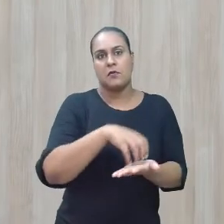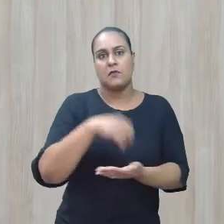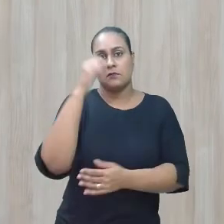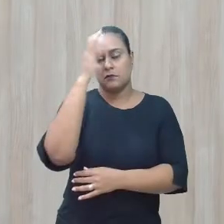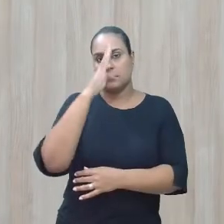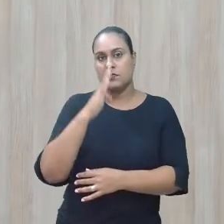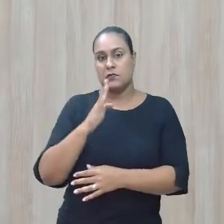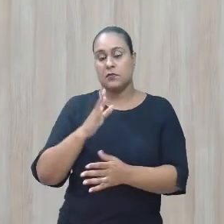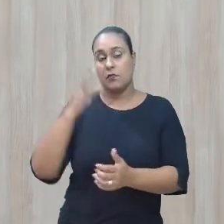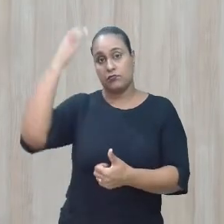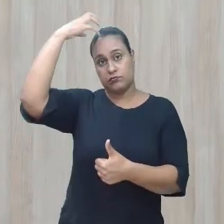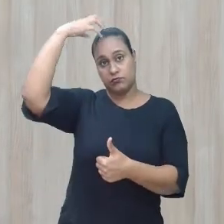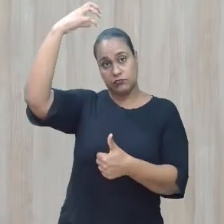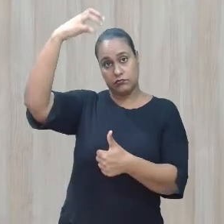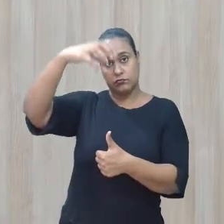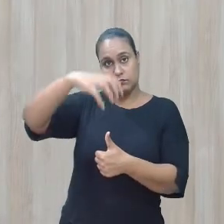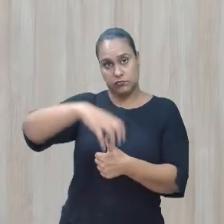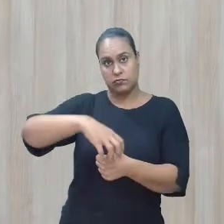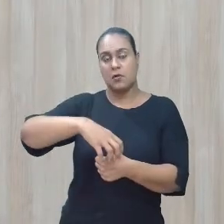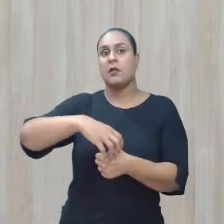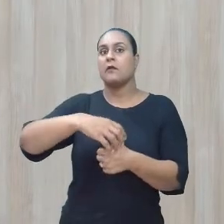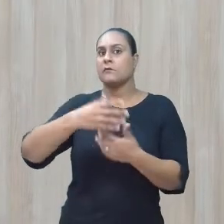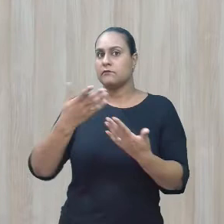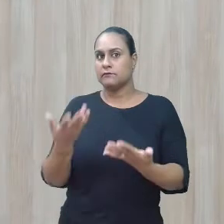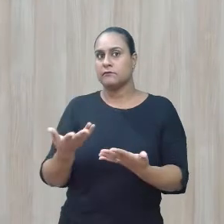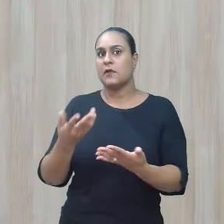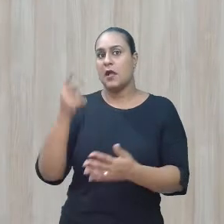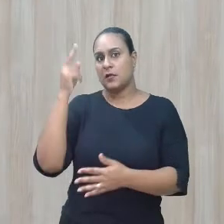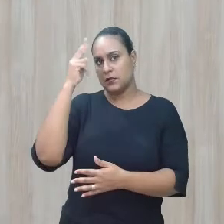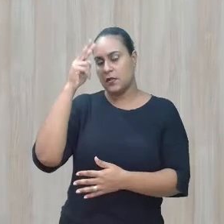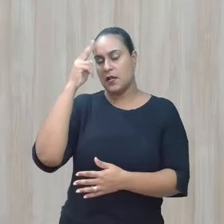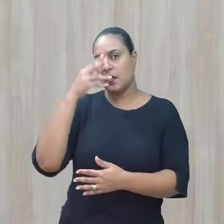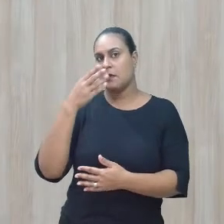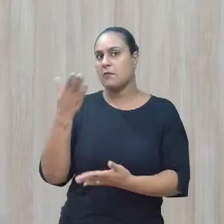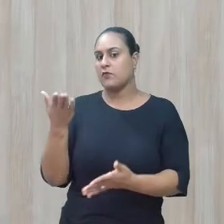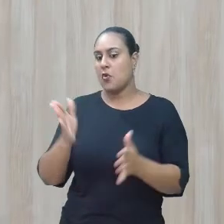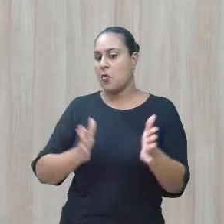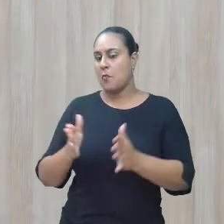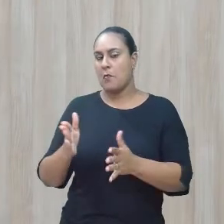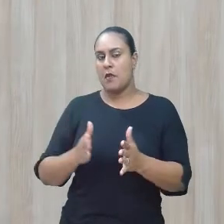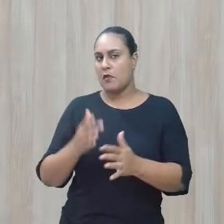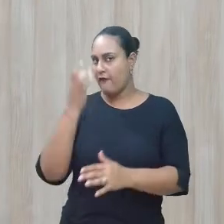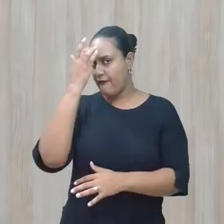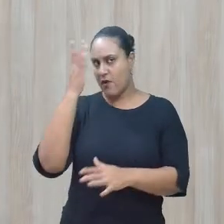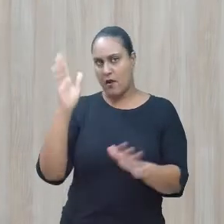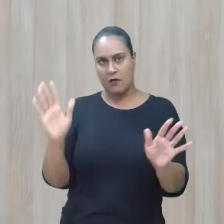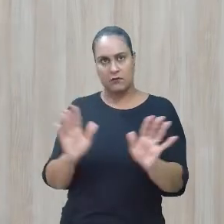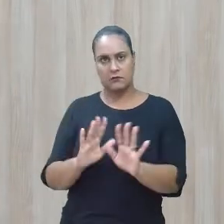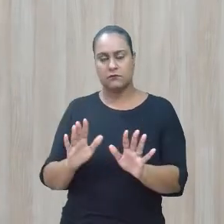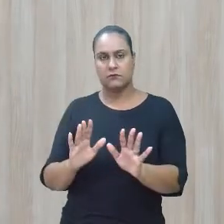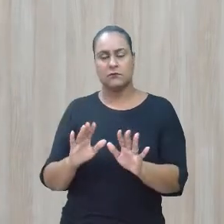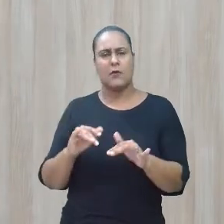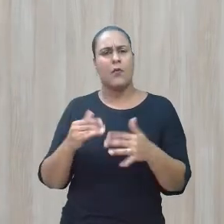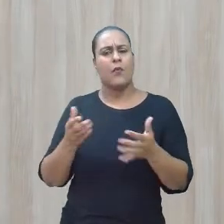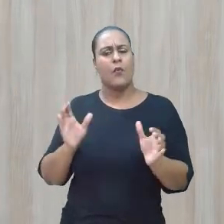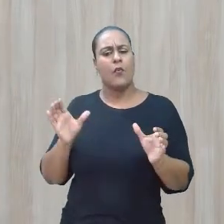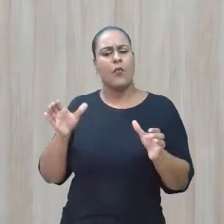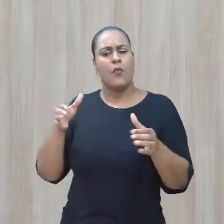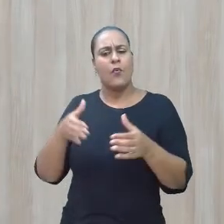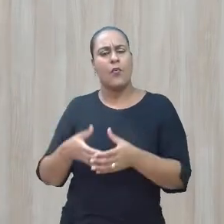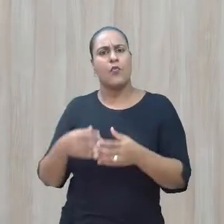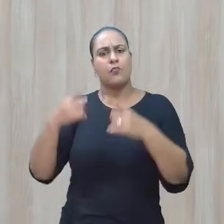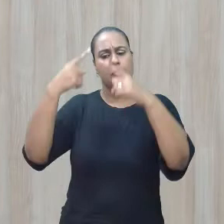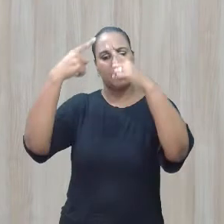período regencial, a gente acaba demarcando isso, tá bom? Não foi um período fácil, não. Agora, quais eram os grupos que estavam ali disputando